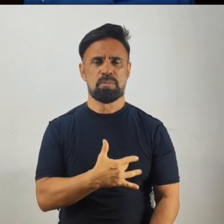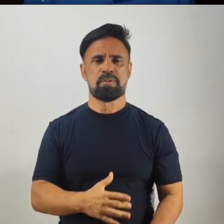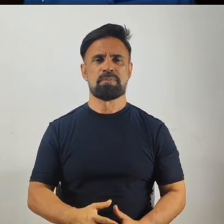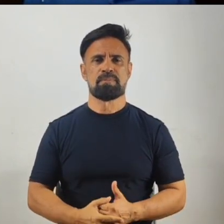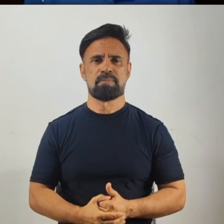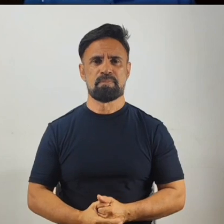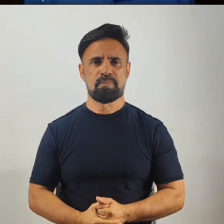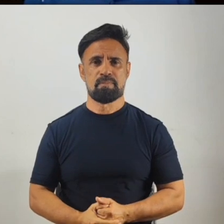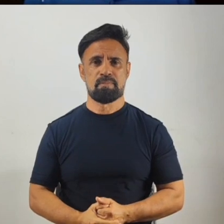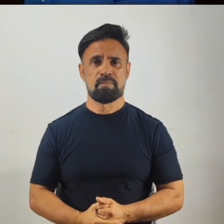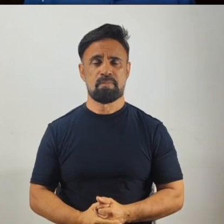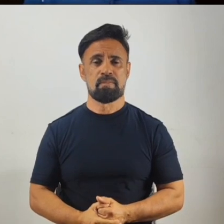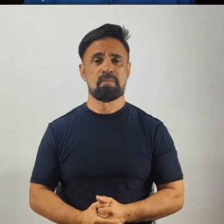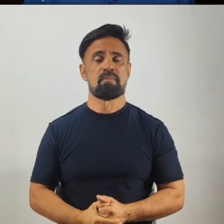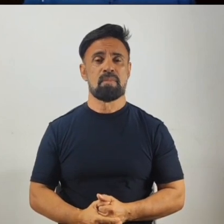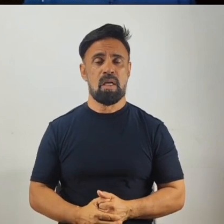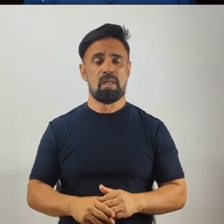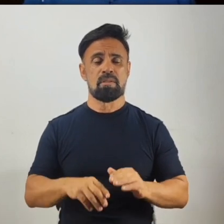de saúde.